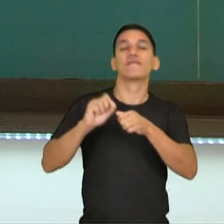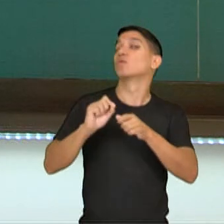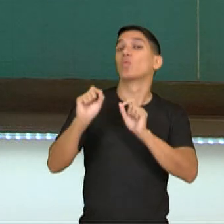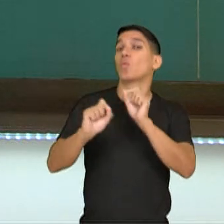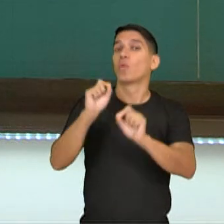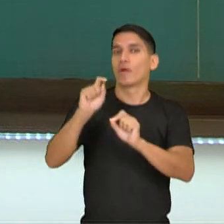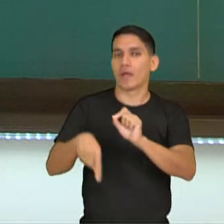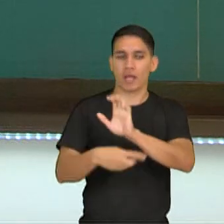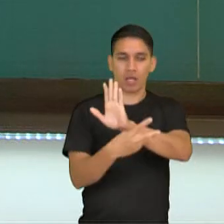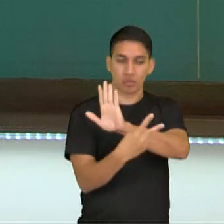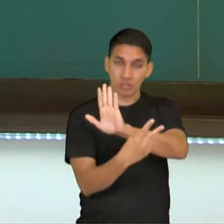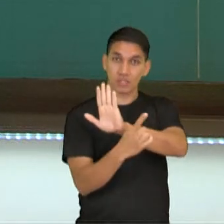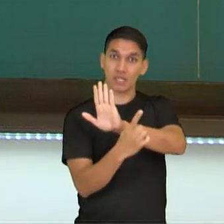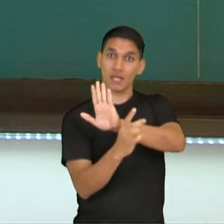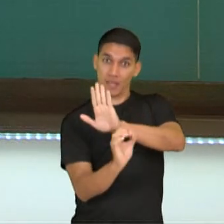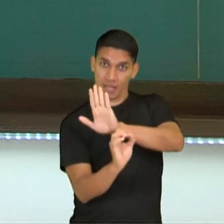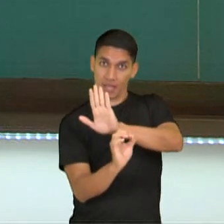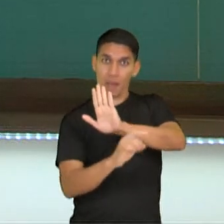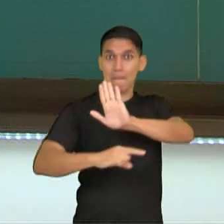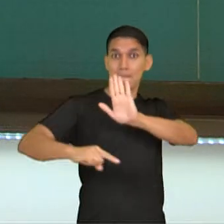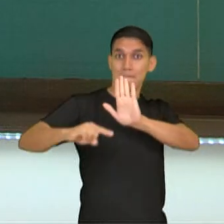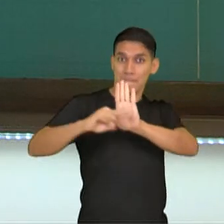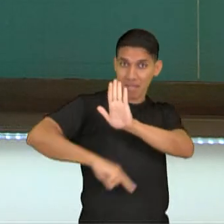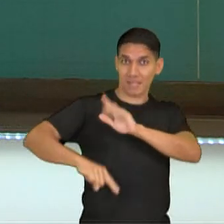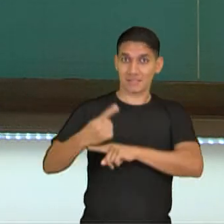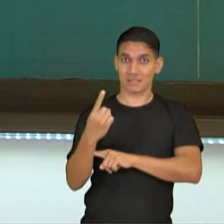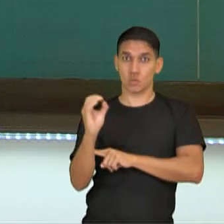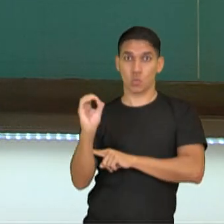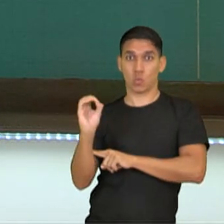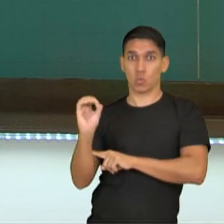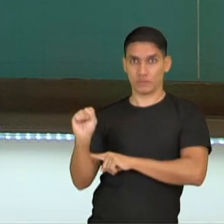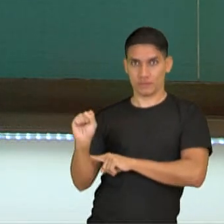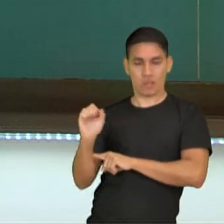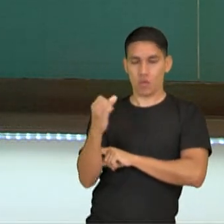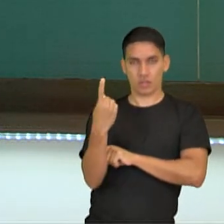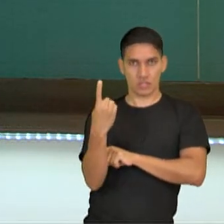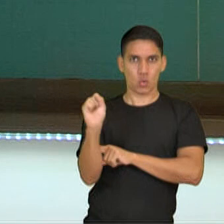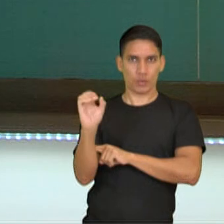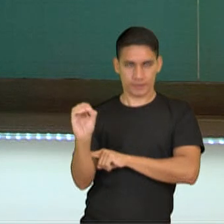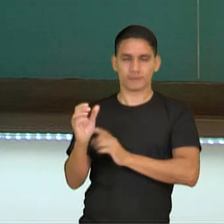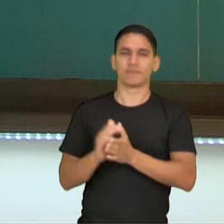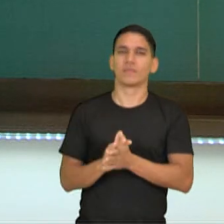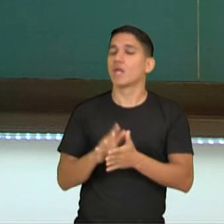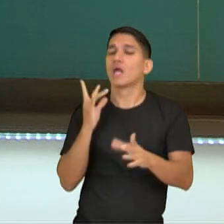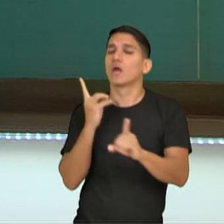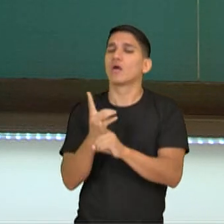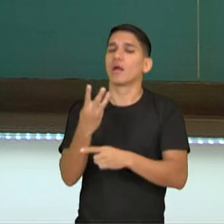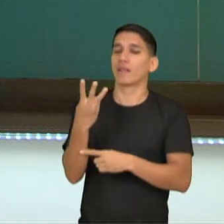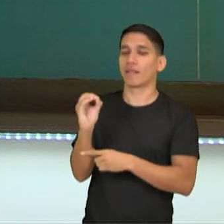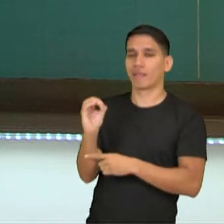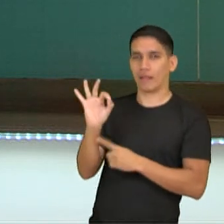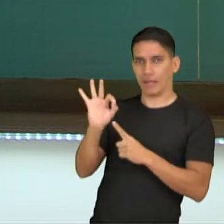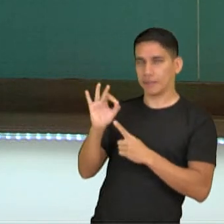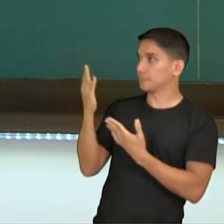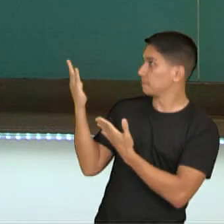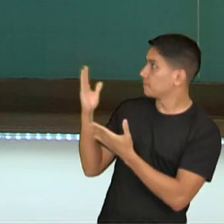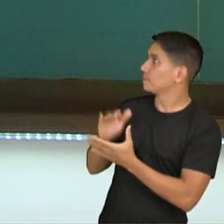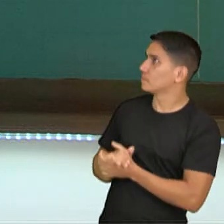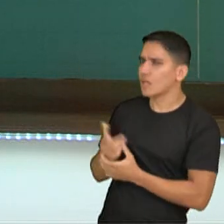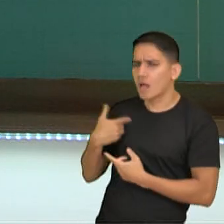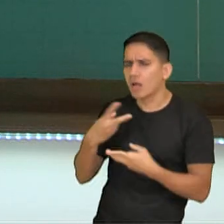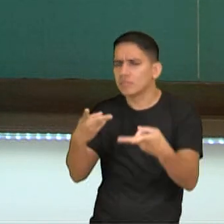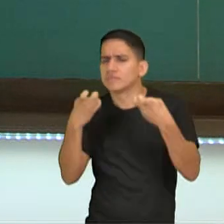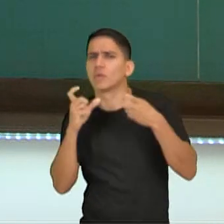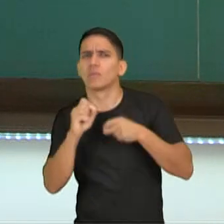o 210 menos 180. Então eu vou chegar ao ângulo de 30 graus. Aí eu olho na tabela de